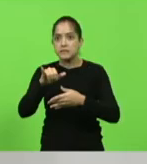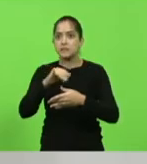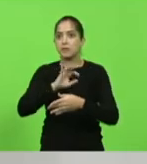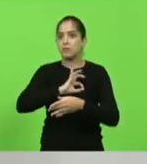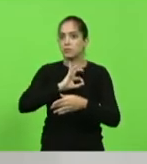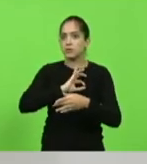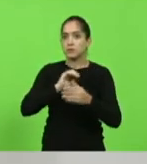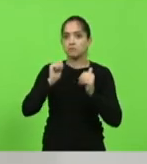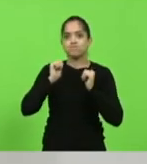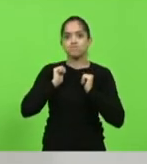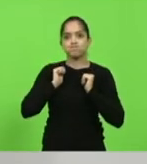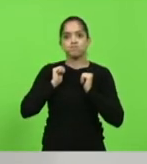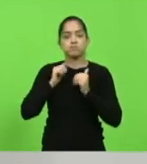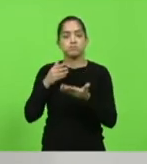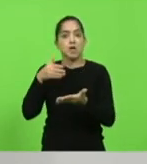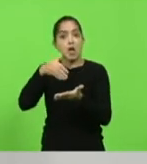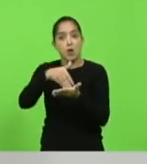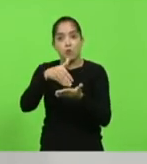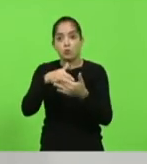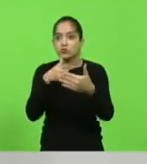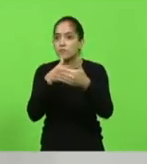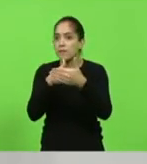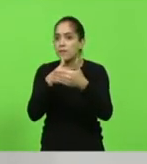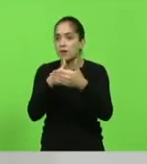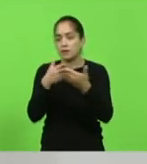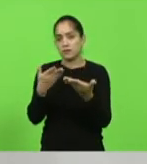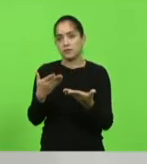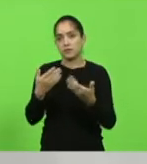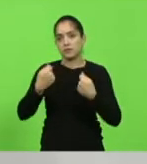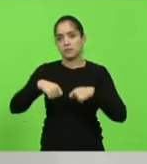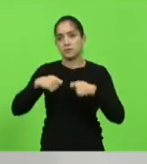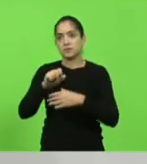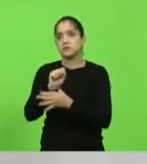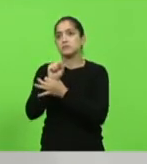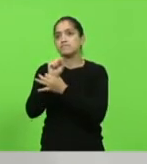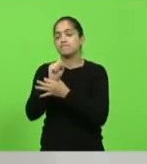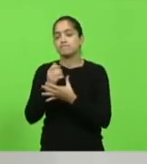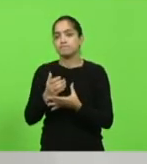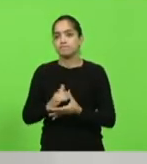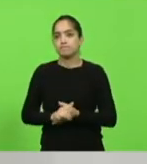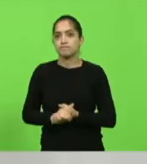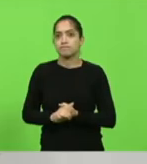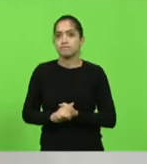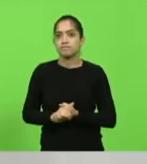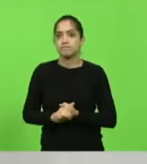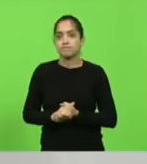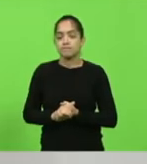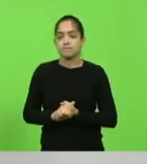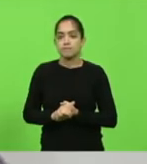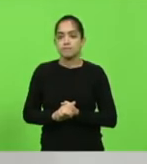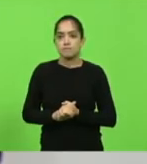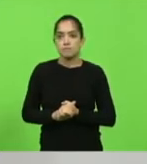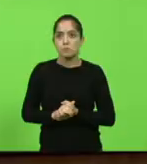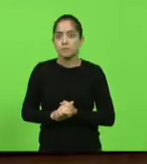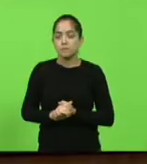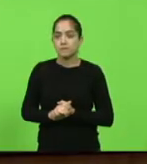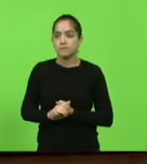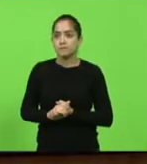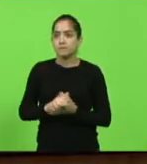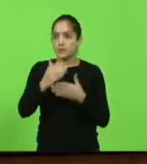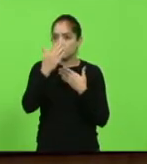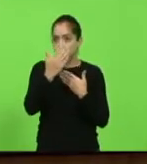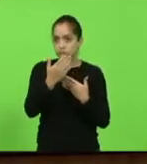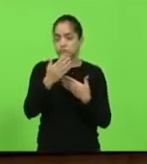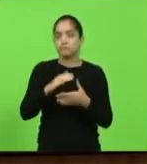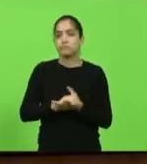polícia é a última barreira antes do Caos social obrigado senhor presidente e parabéns